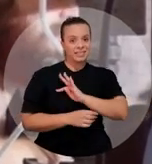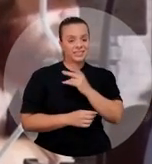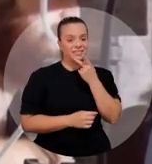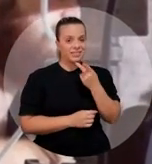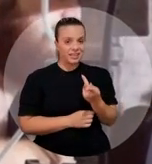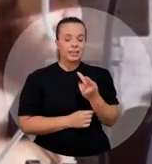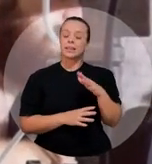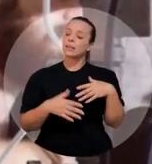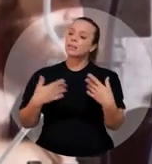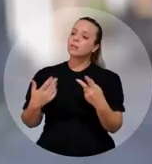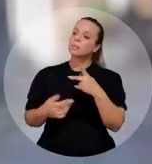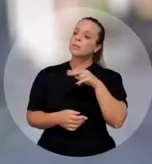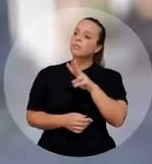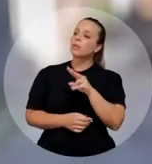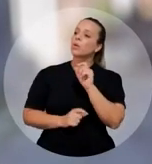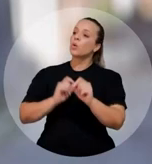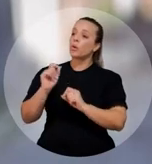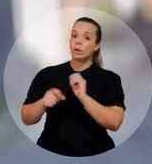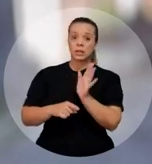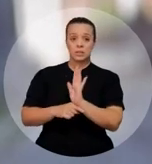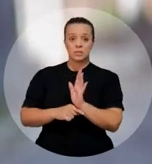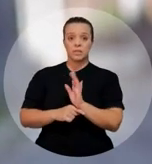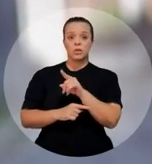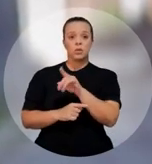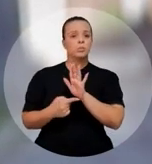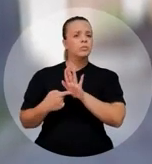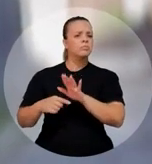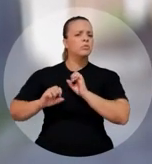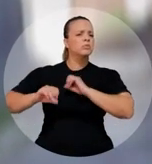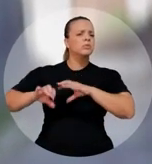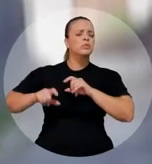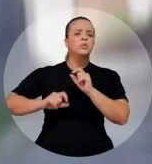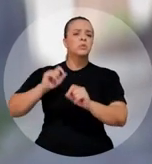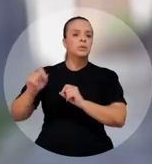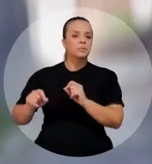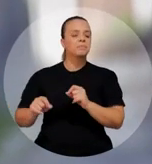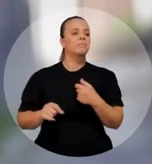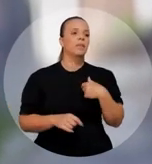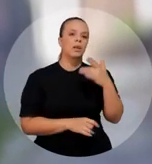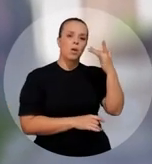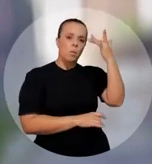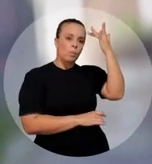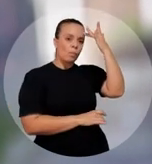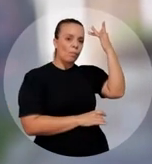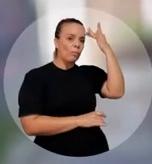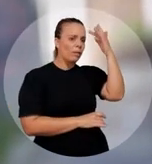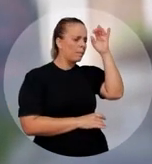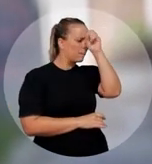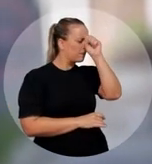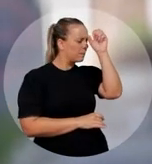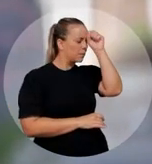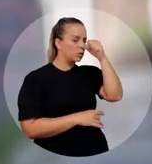tecnicamente, assim, falando. PV, o que Drag Nostra te ensinou?